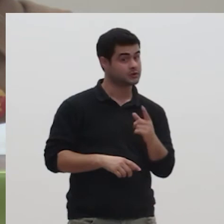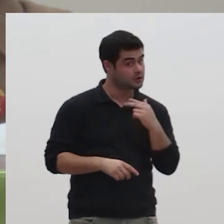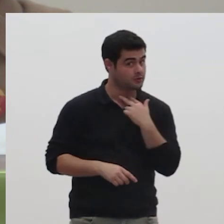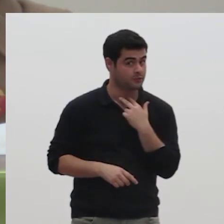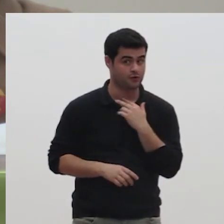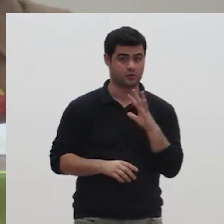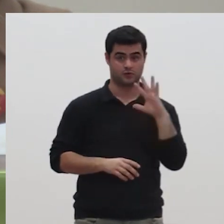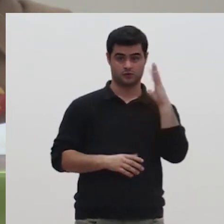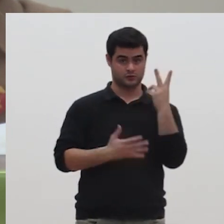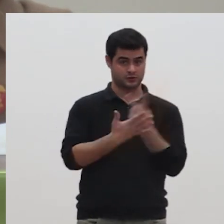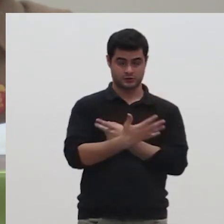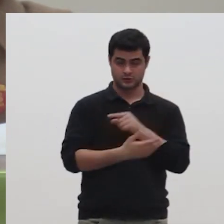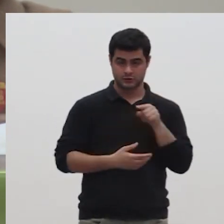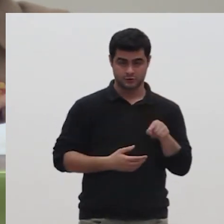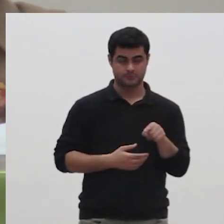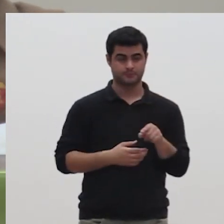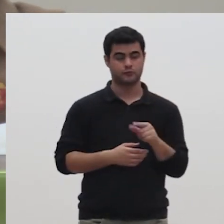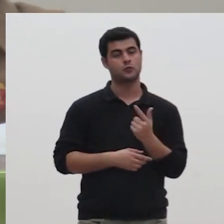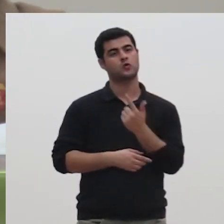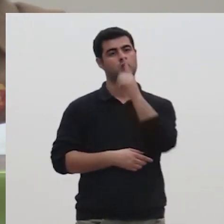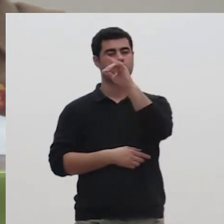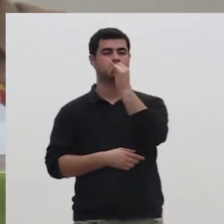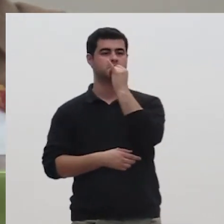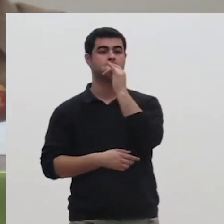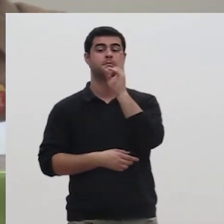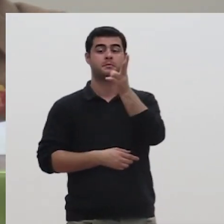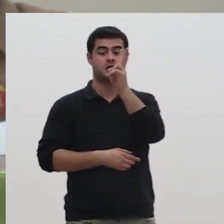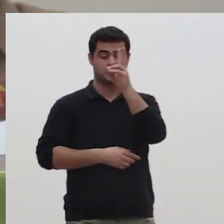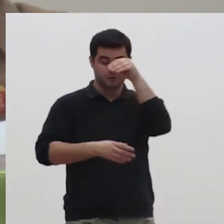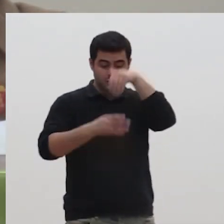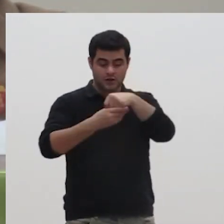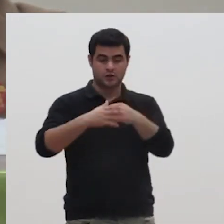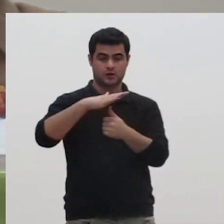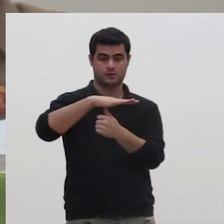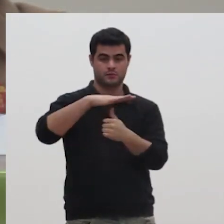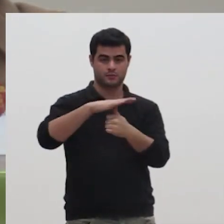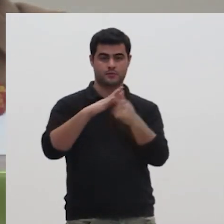outra coisa que não pode acontecer é dentro de uma mesma Pró-Reitoria,